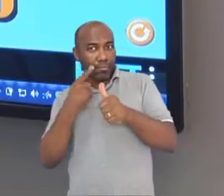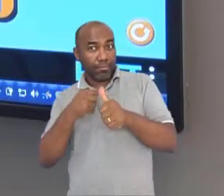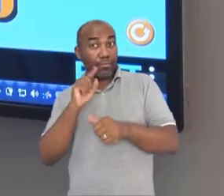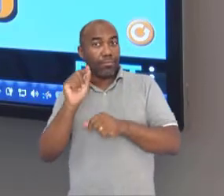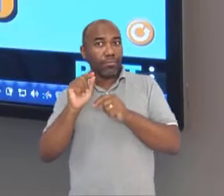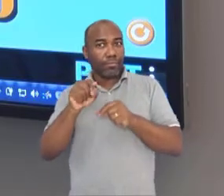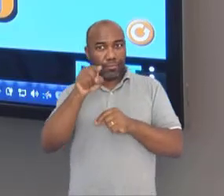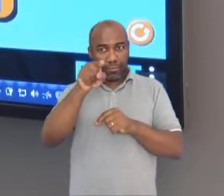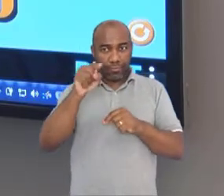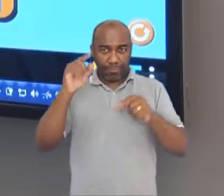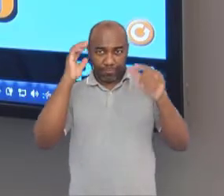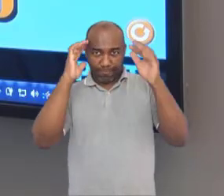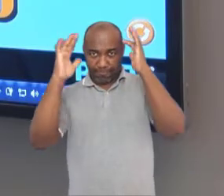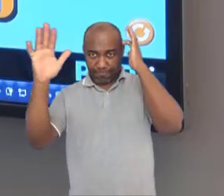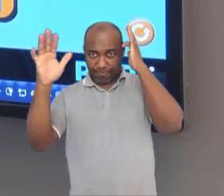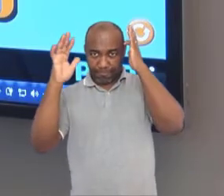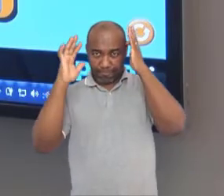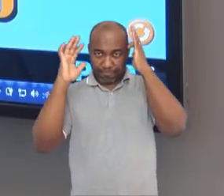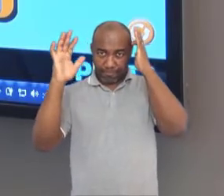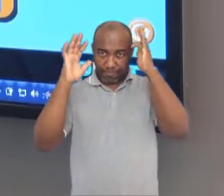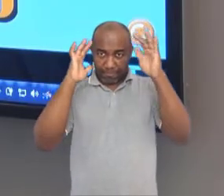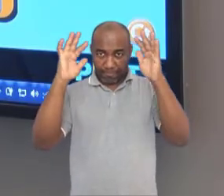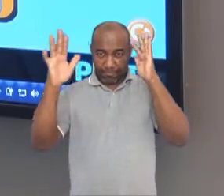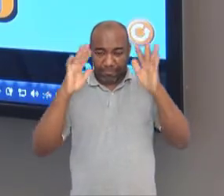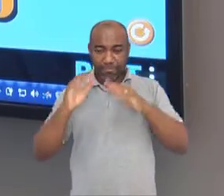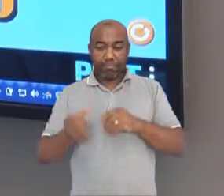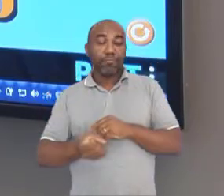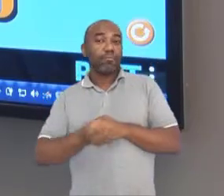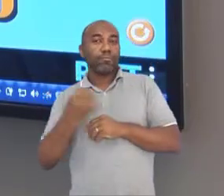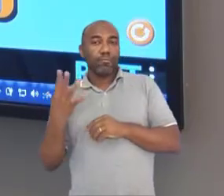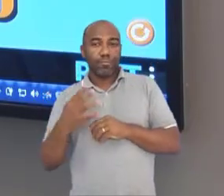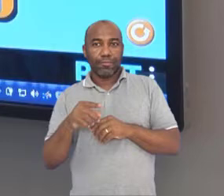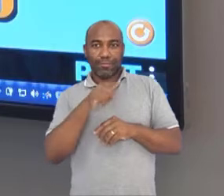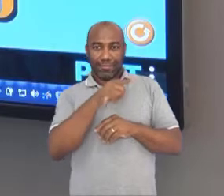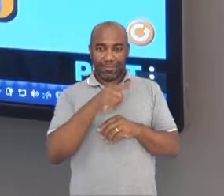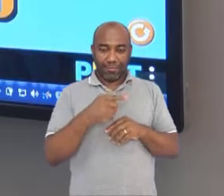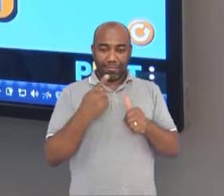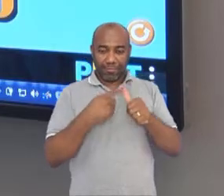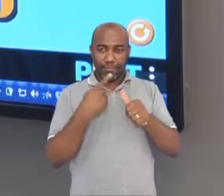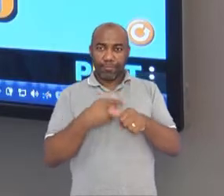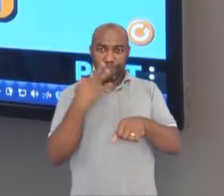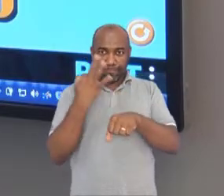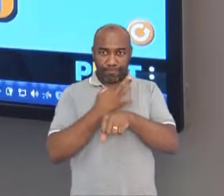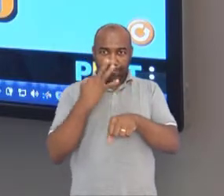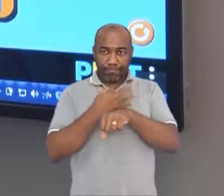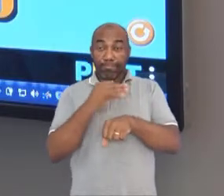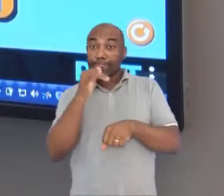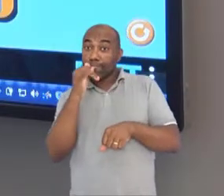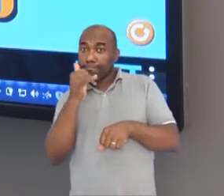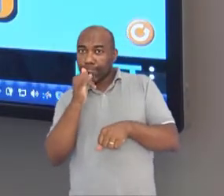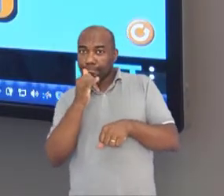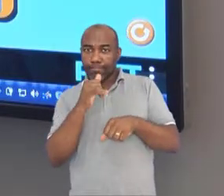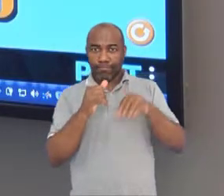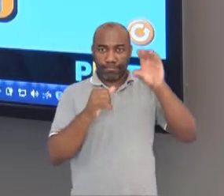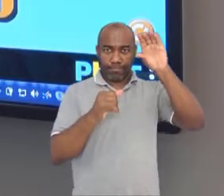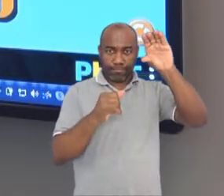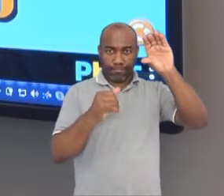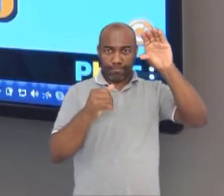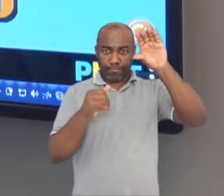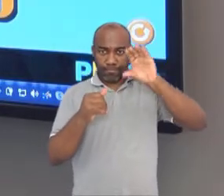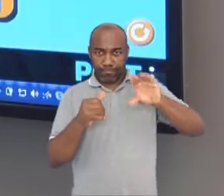que pensar no valor da resistência elétrica. Se a resistência elétrica é